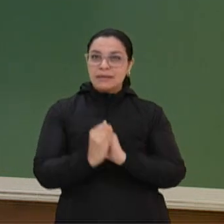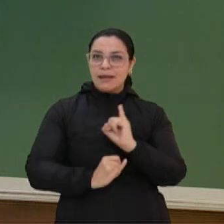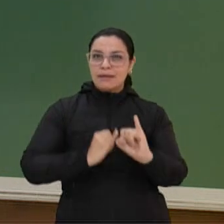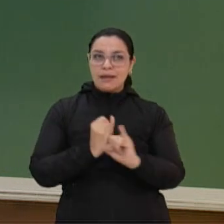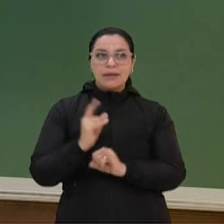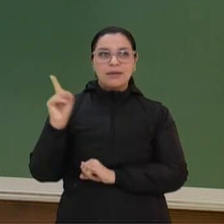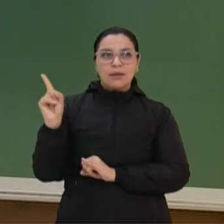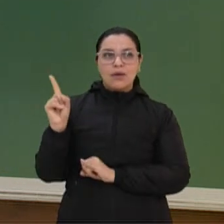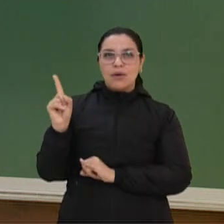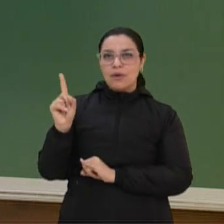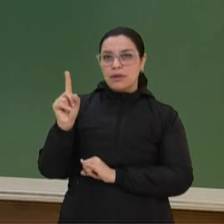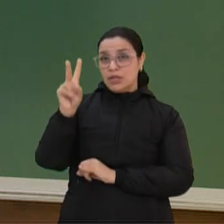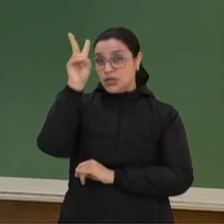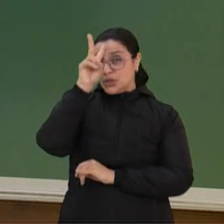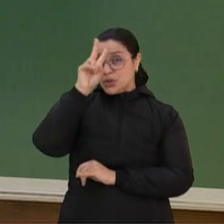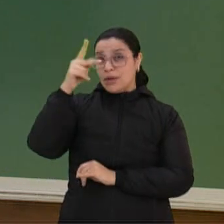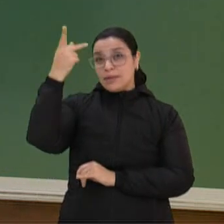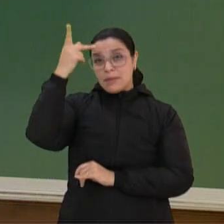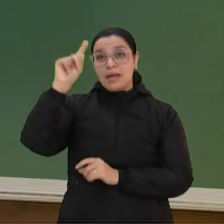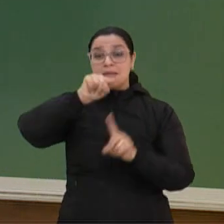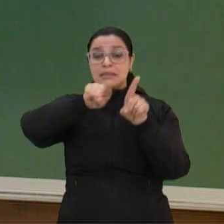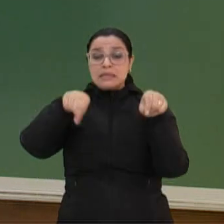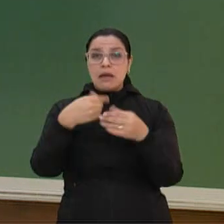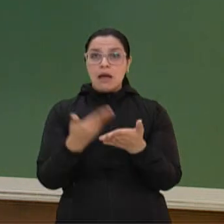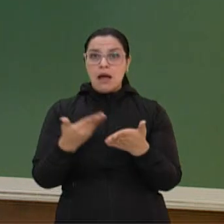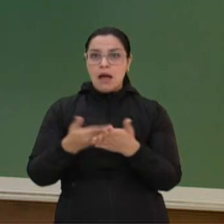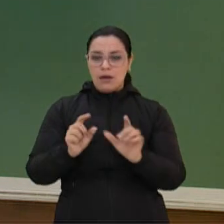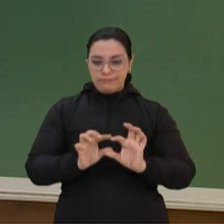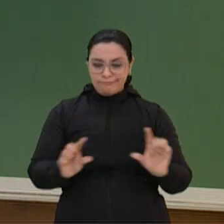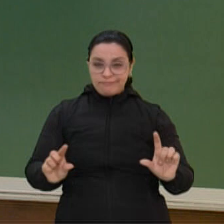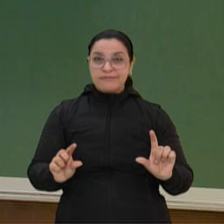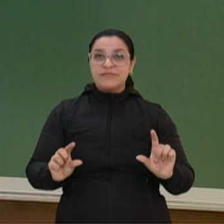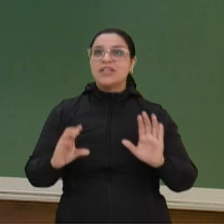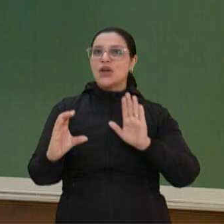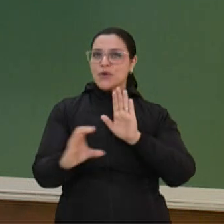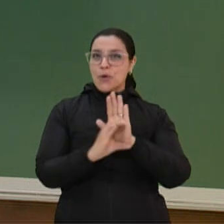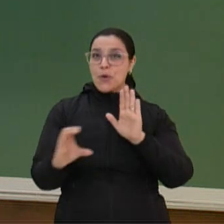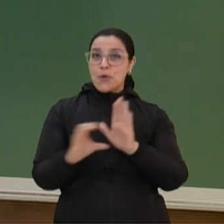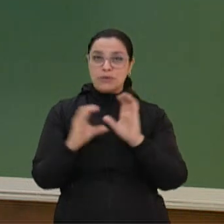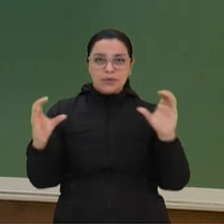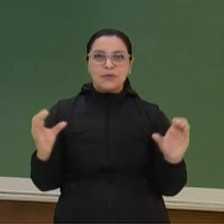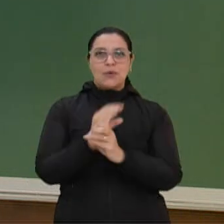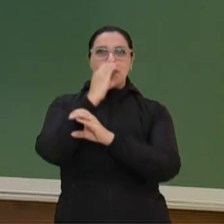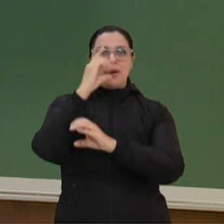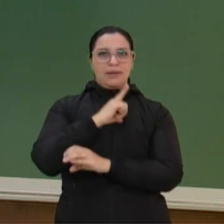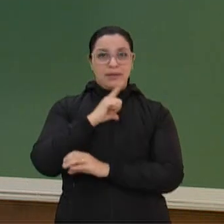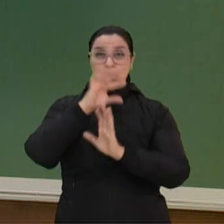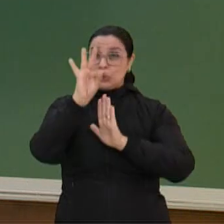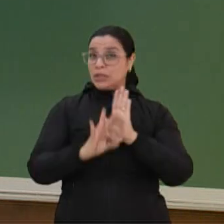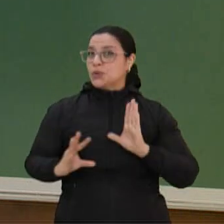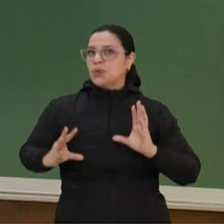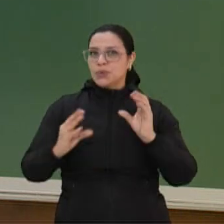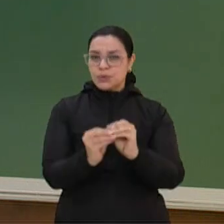internet, histórias para a sala de aula, você pode encontrar a crônica completa ali. E esse autor, o